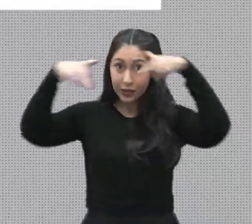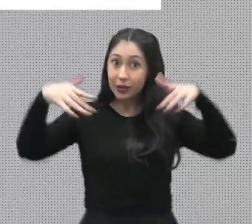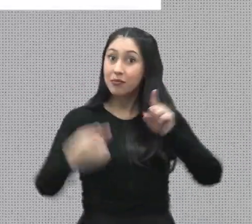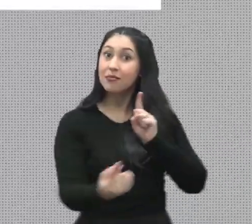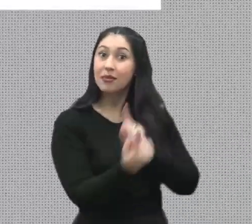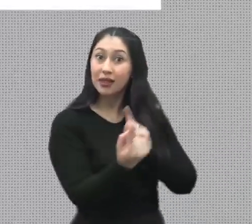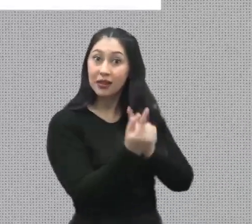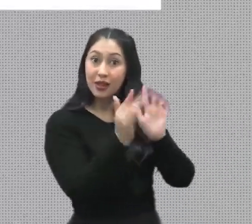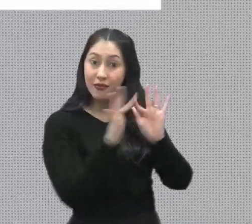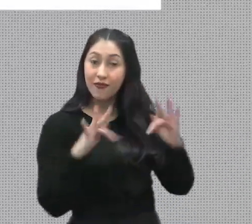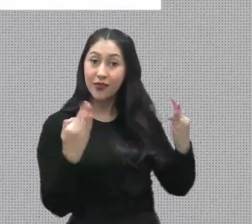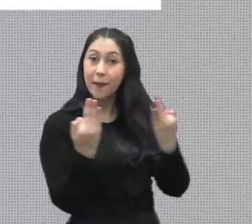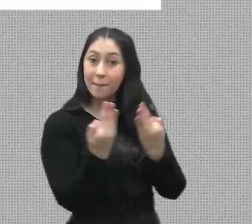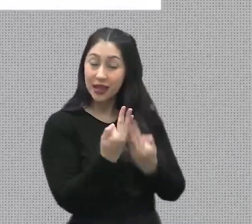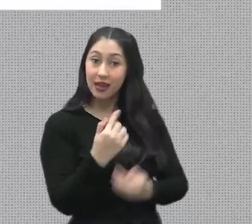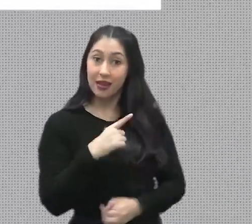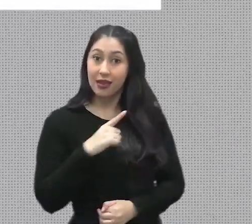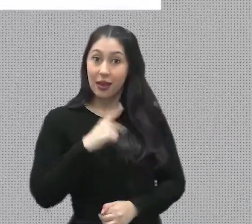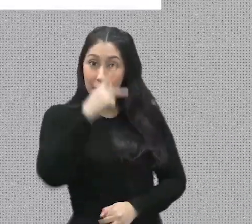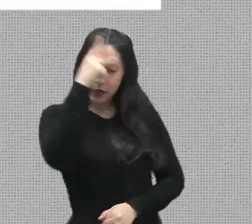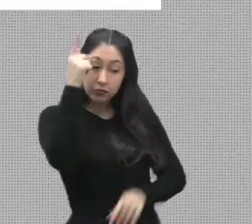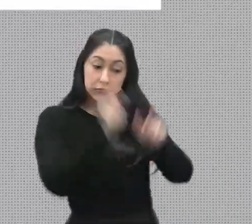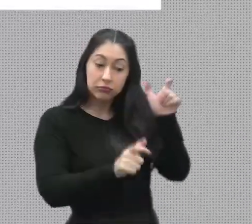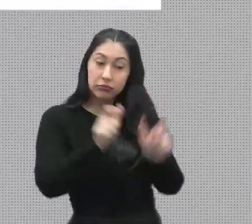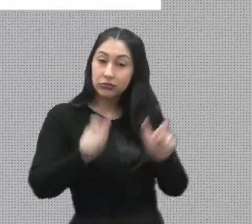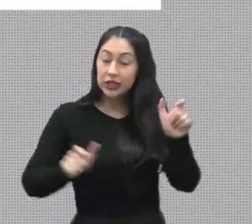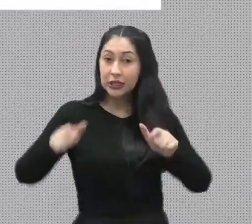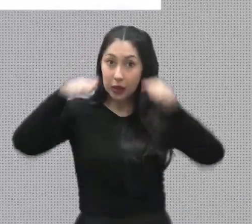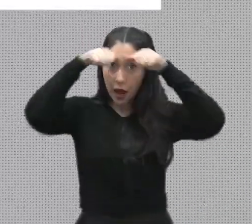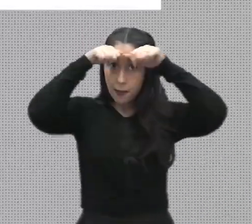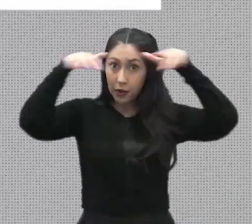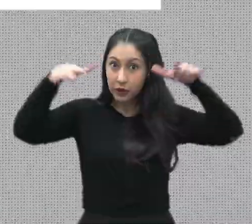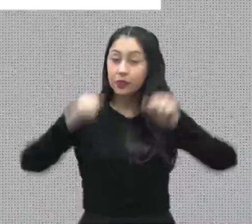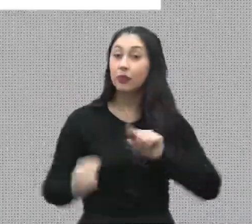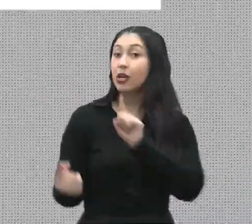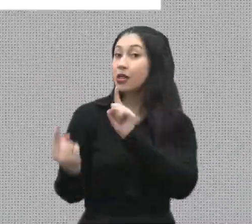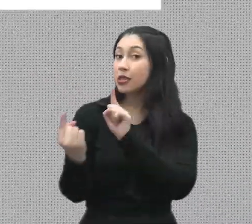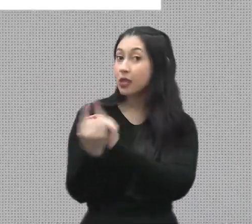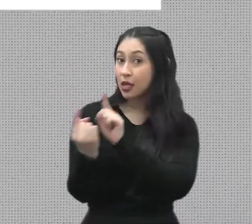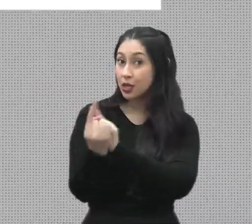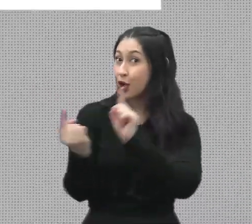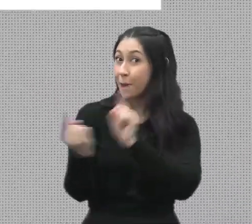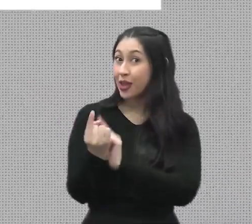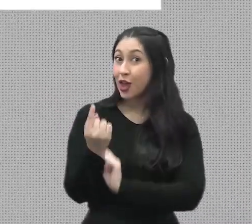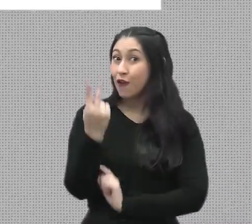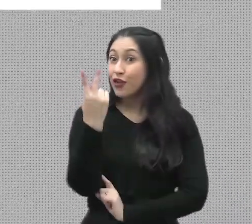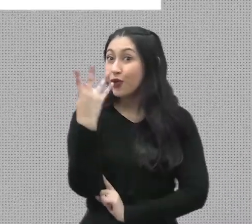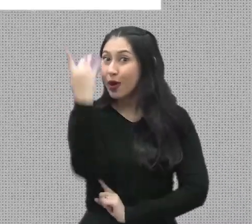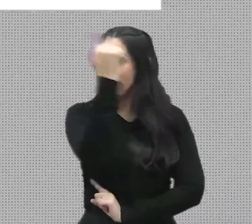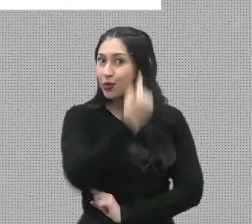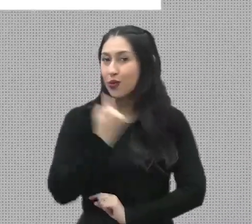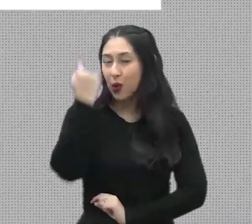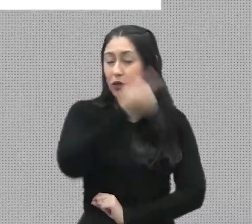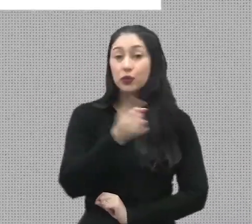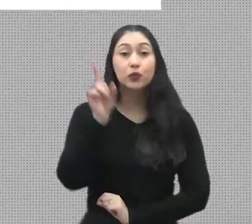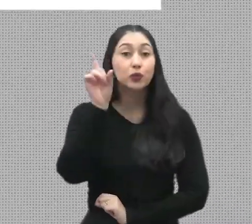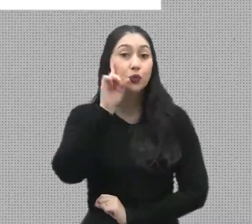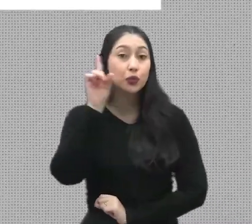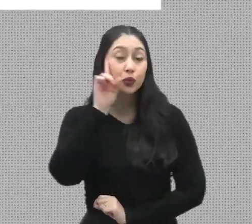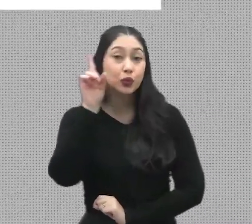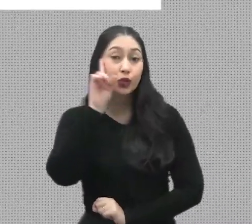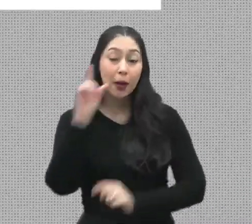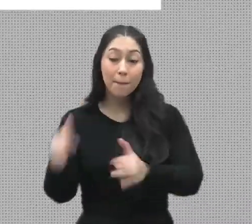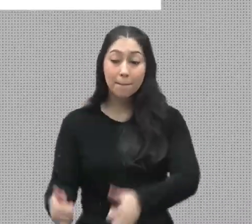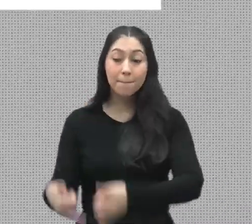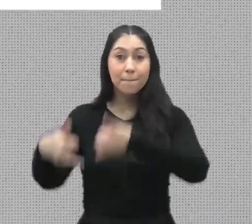Autista para atendimento de familiares de pessoas com transtorno do espectro autista. O serviço funcionará ininterruptamente 24 horas por